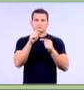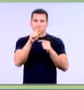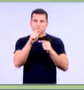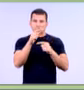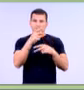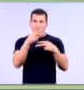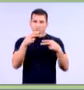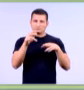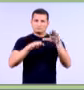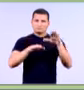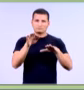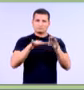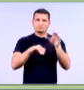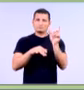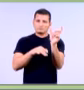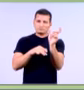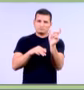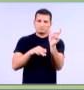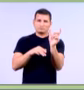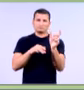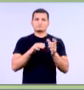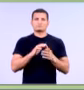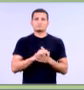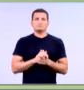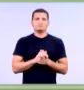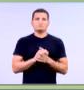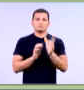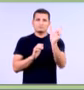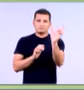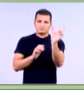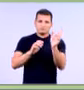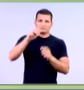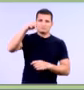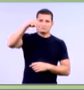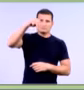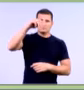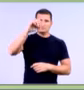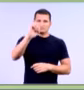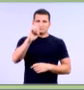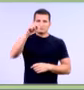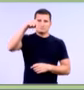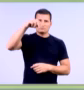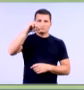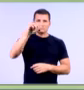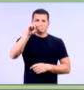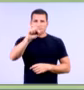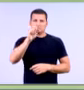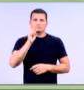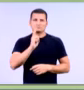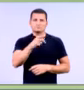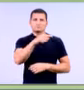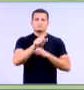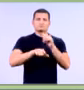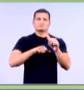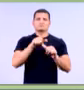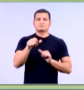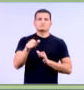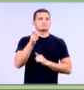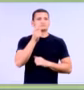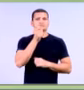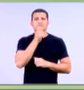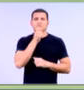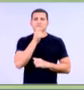depender da palavra que ele se refere. E a palavra menos, sempre ela é invariável, não existe